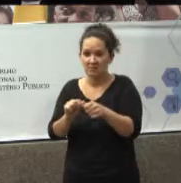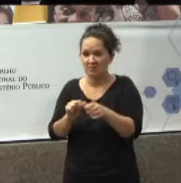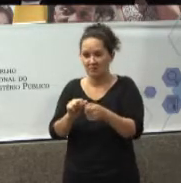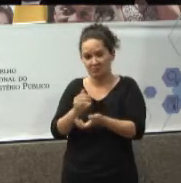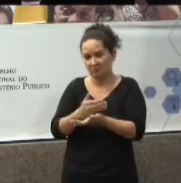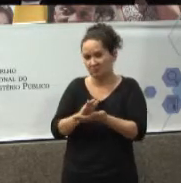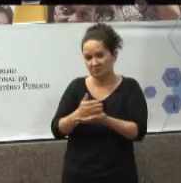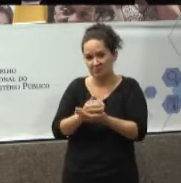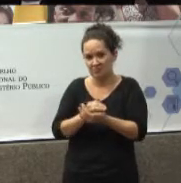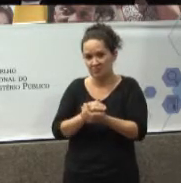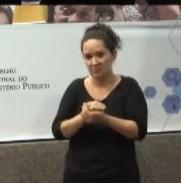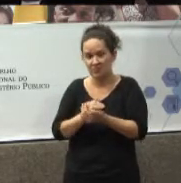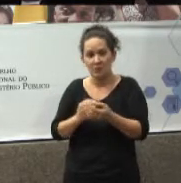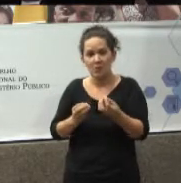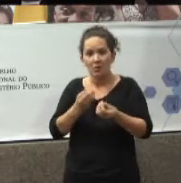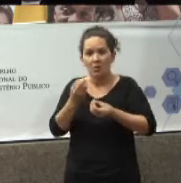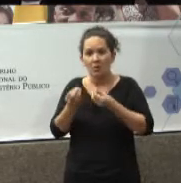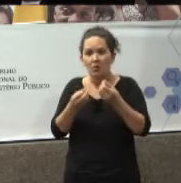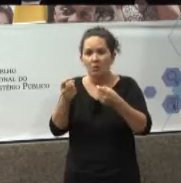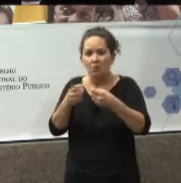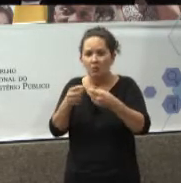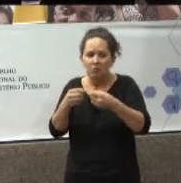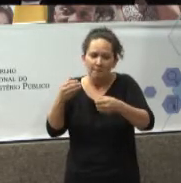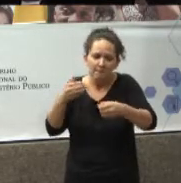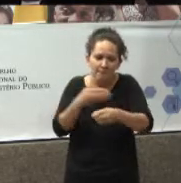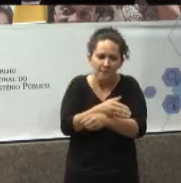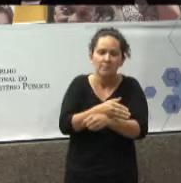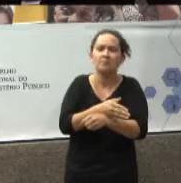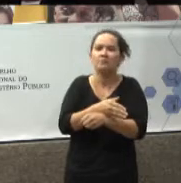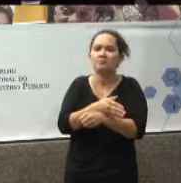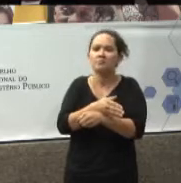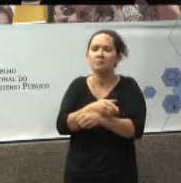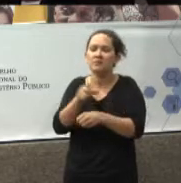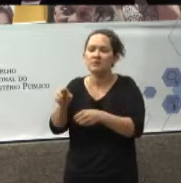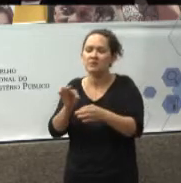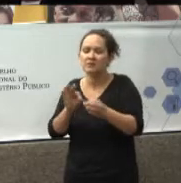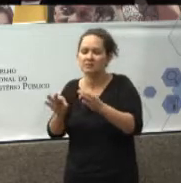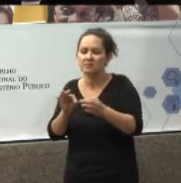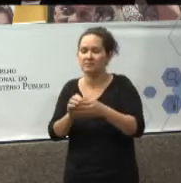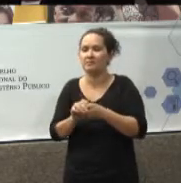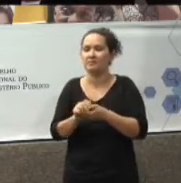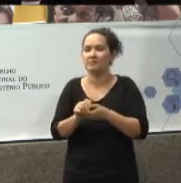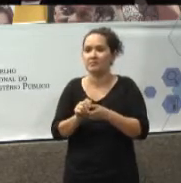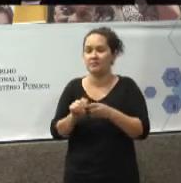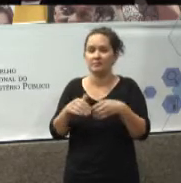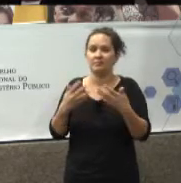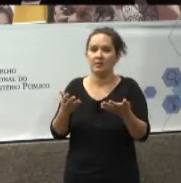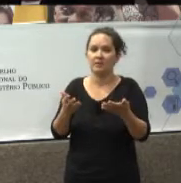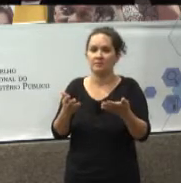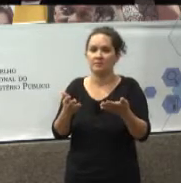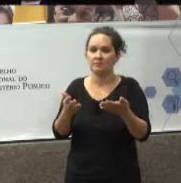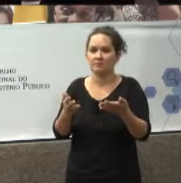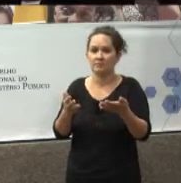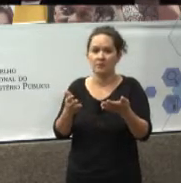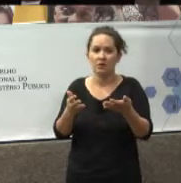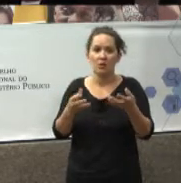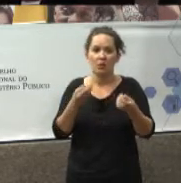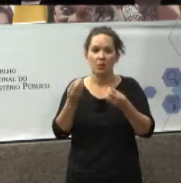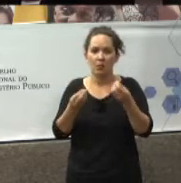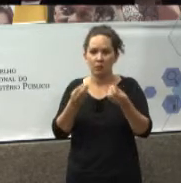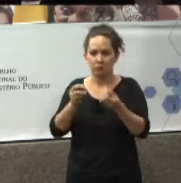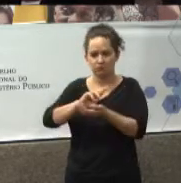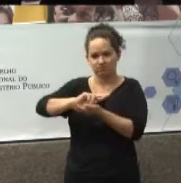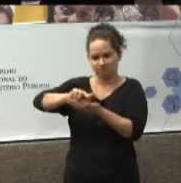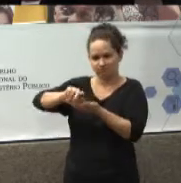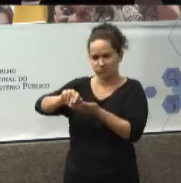e como é que o médico participa diretamente desse processo bem de diversas maneiras eu vou